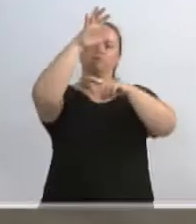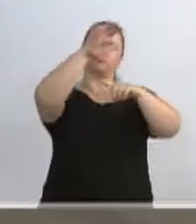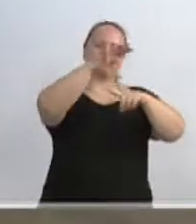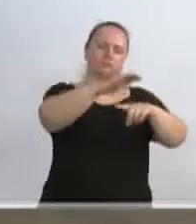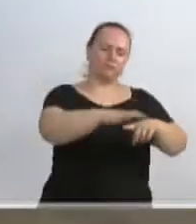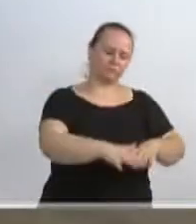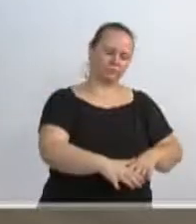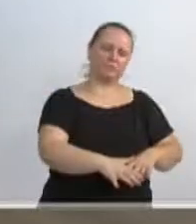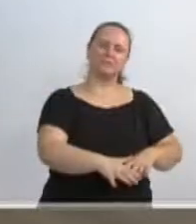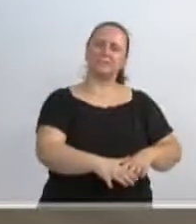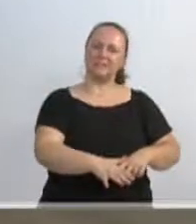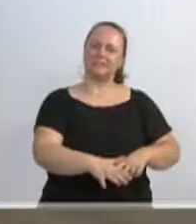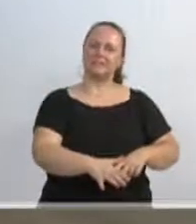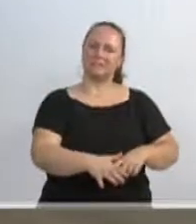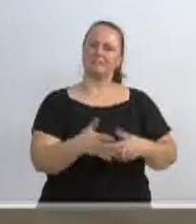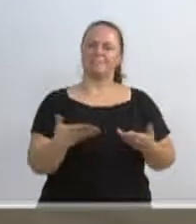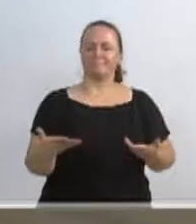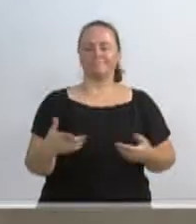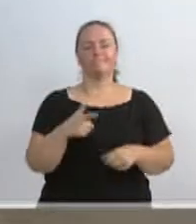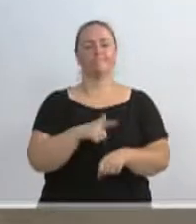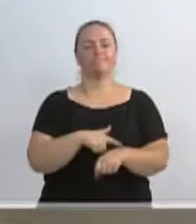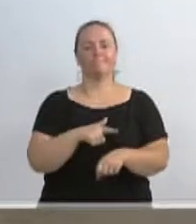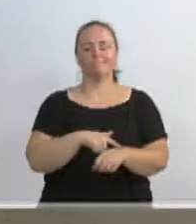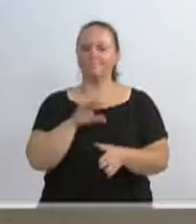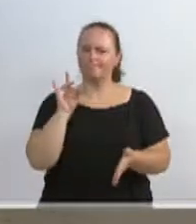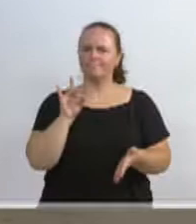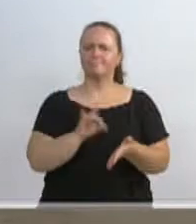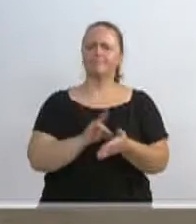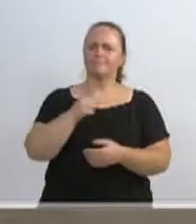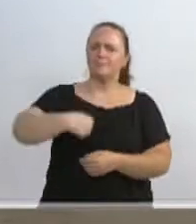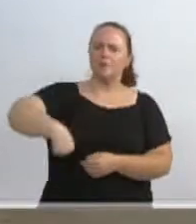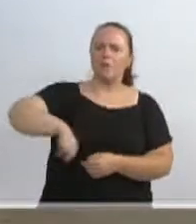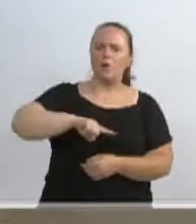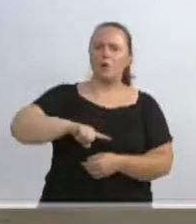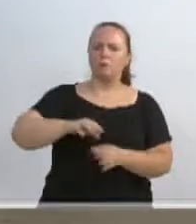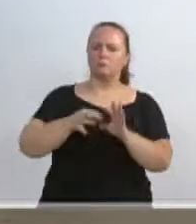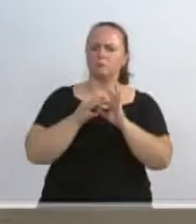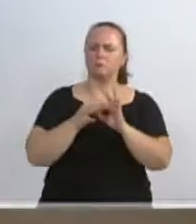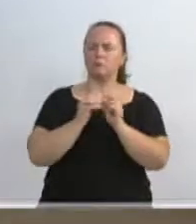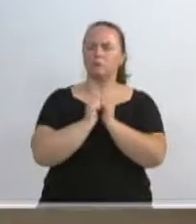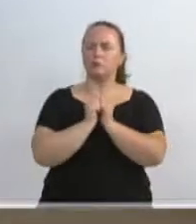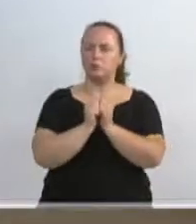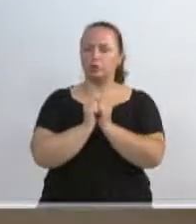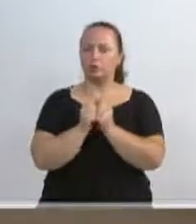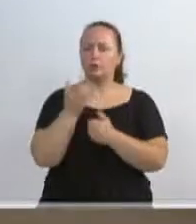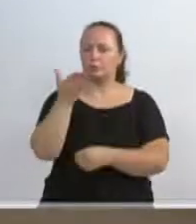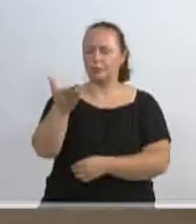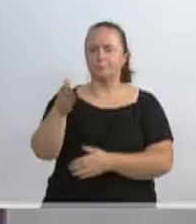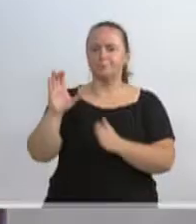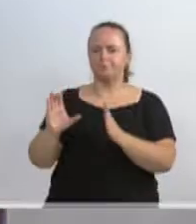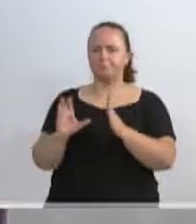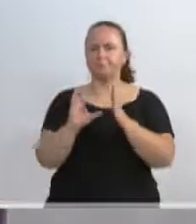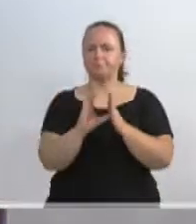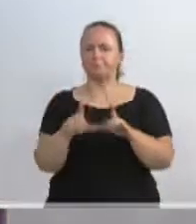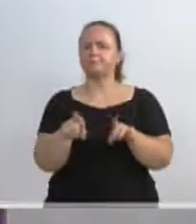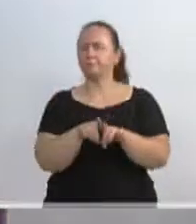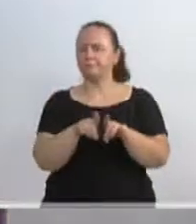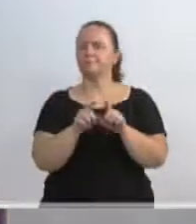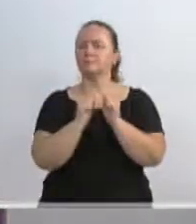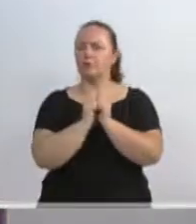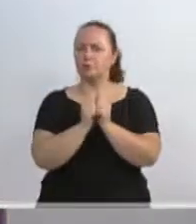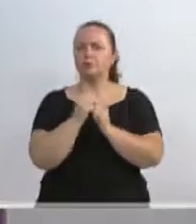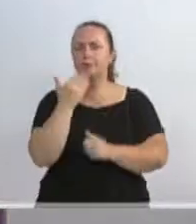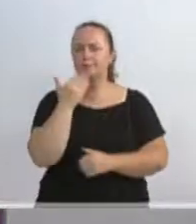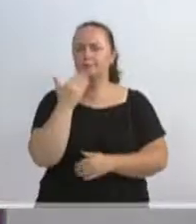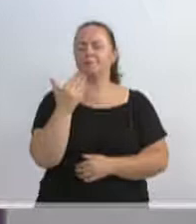da fiação então é um momento de nós aí emanada sair juntamente com vossa excelência do caminho solicitar